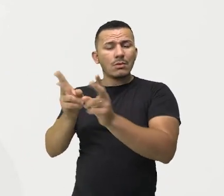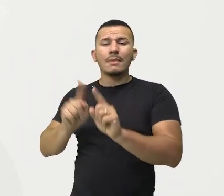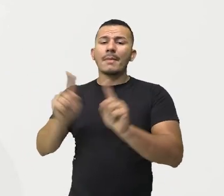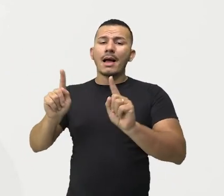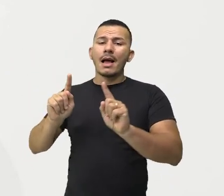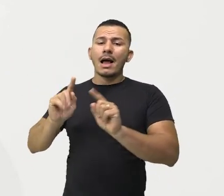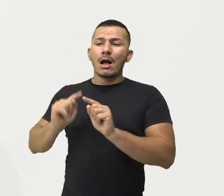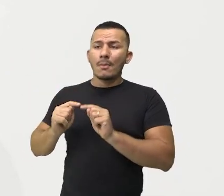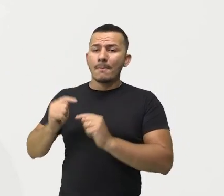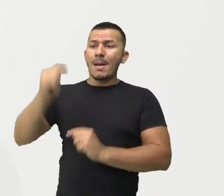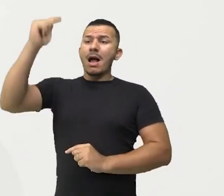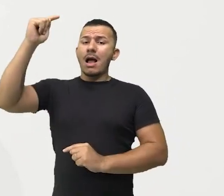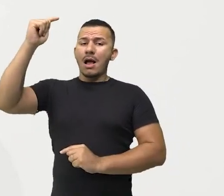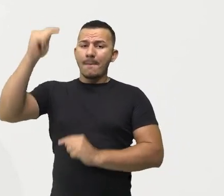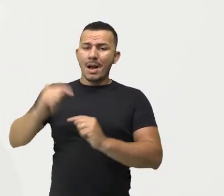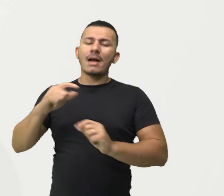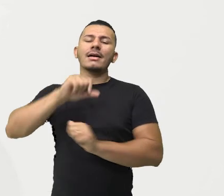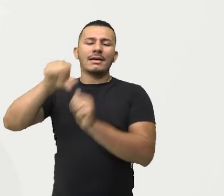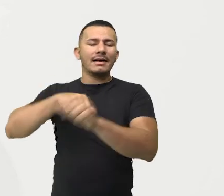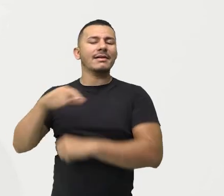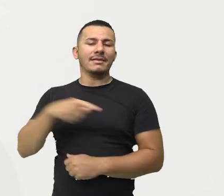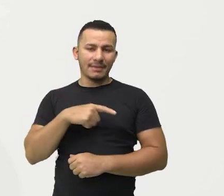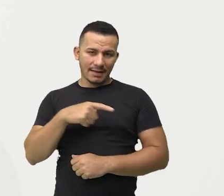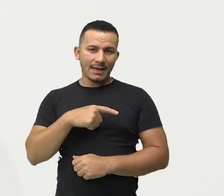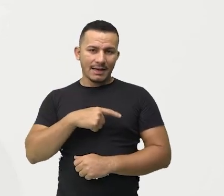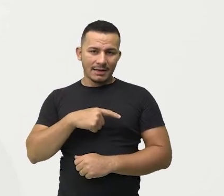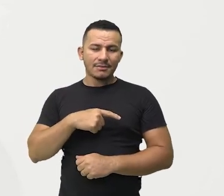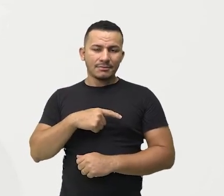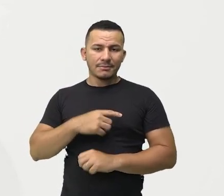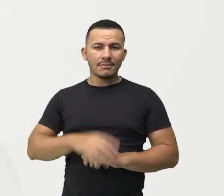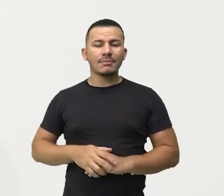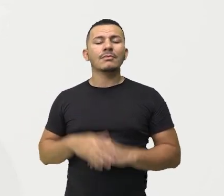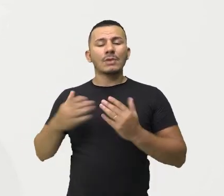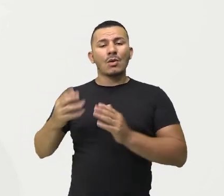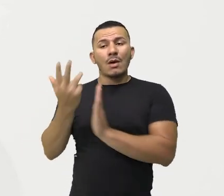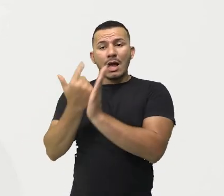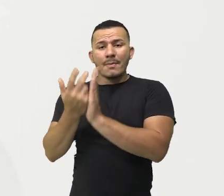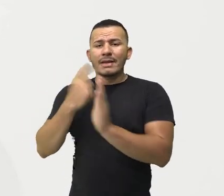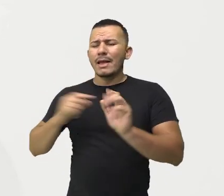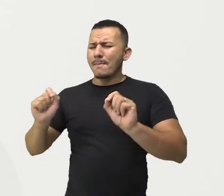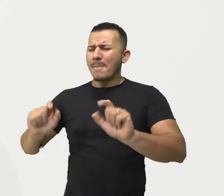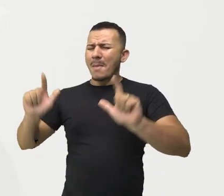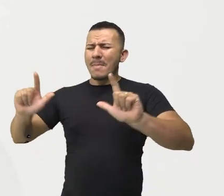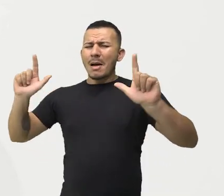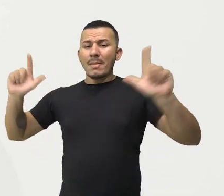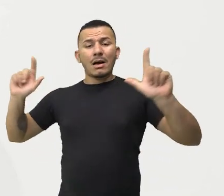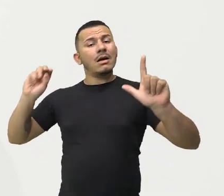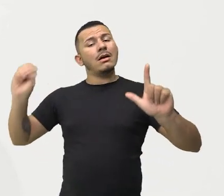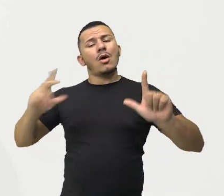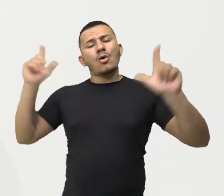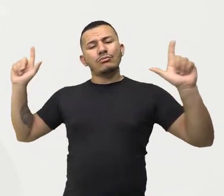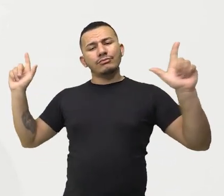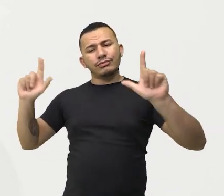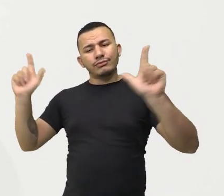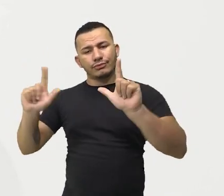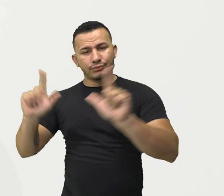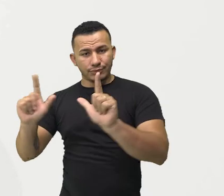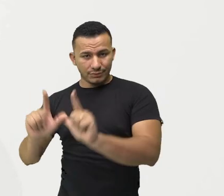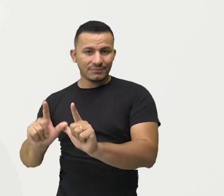o tamanho da figura sofre alteração, isto é, a figura é ampliada ou